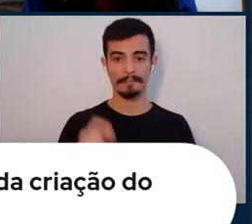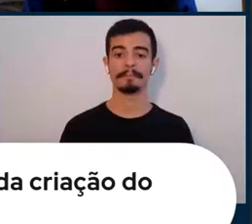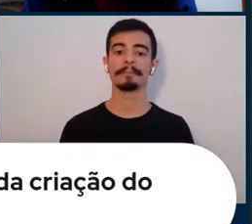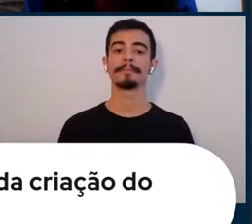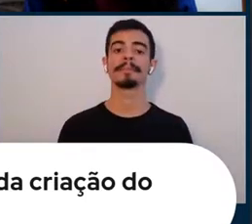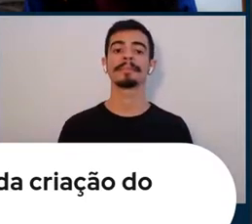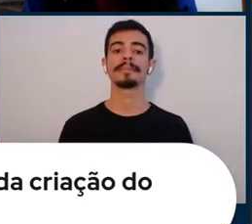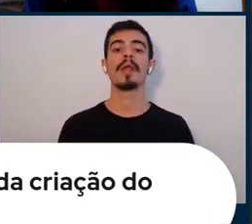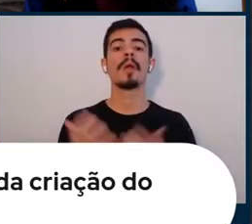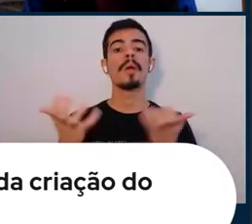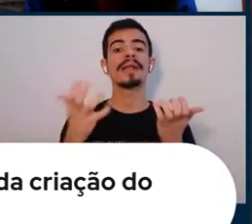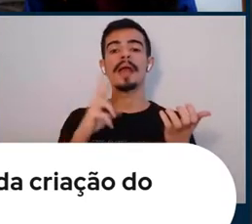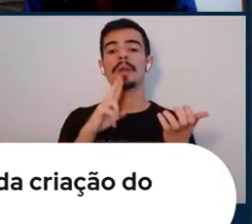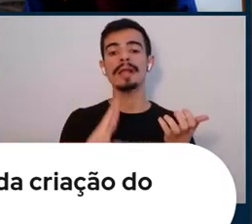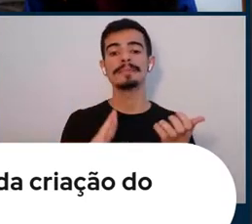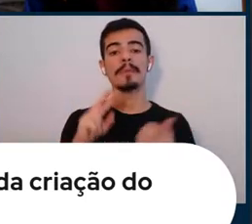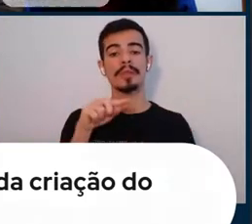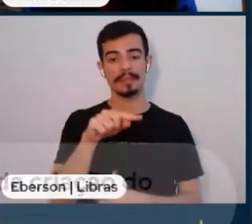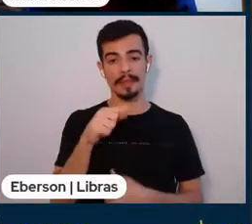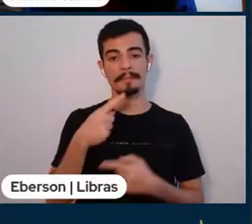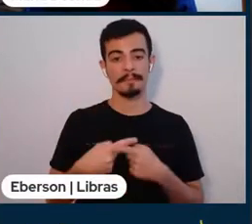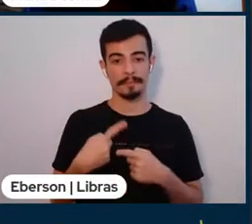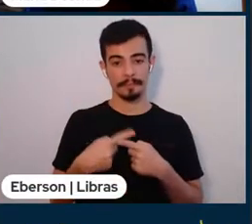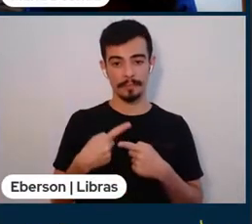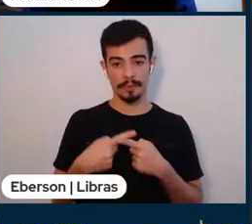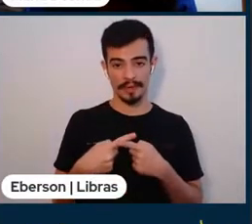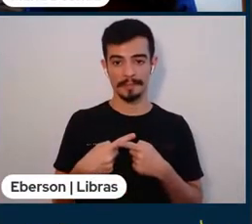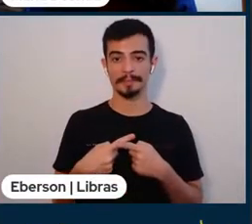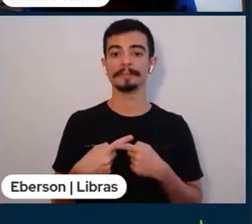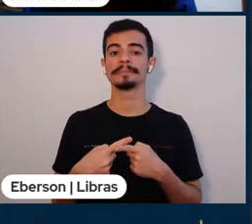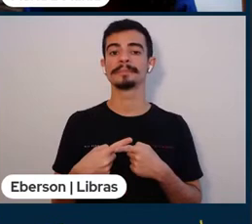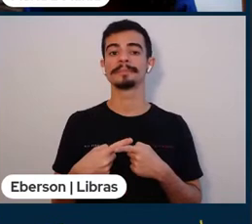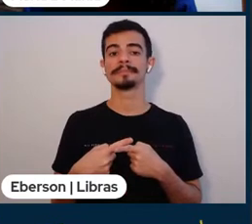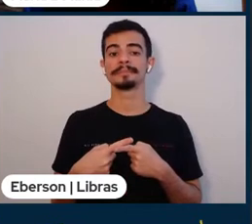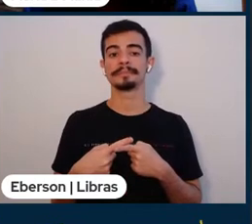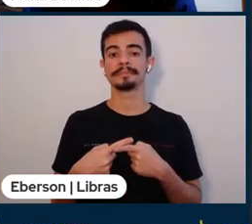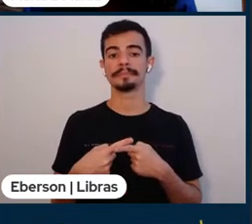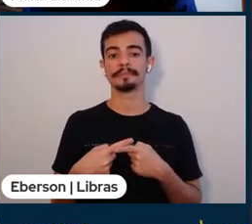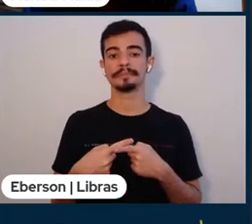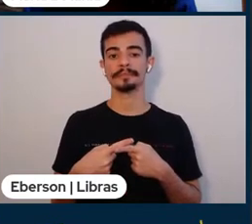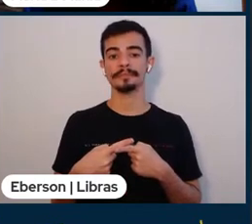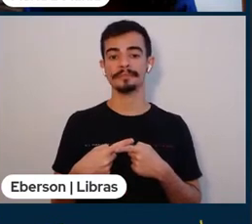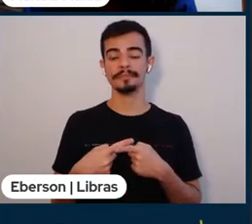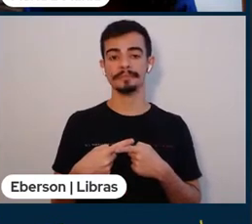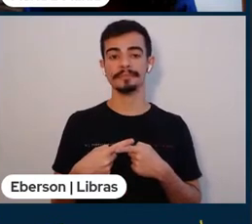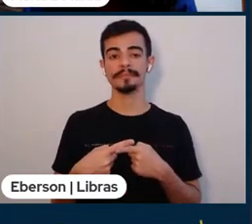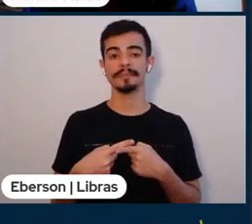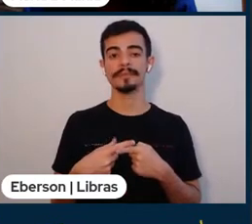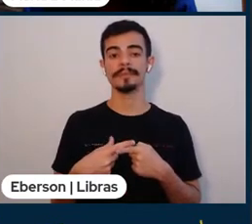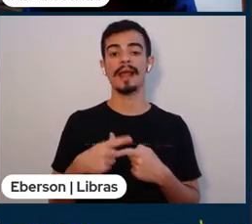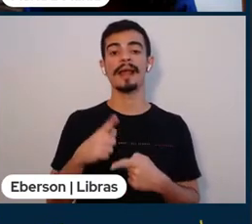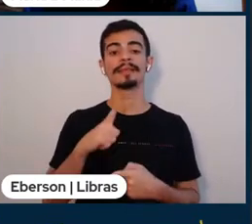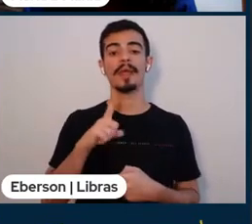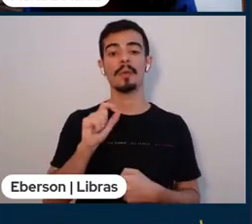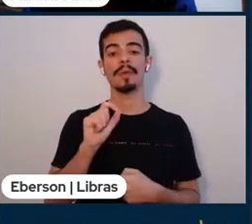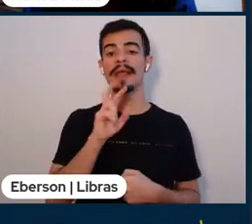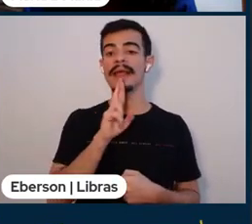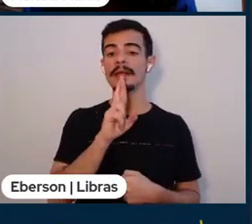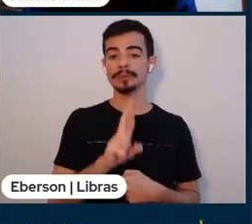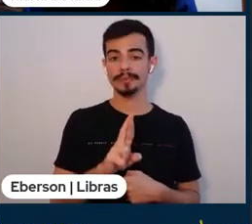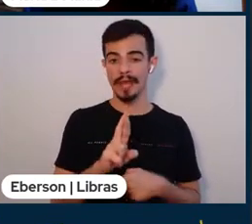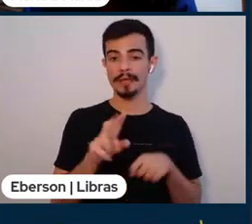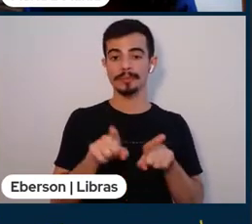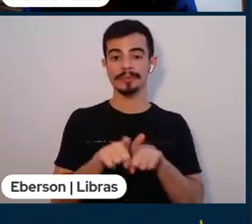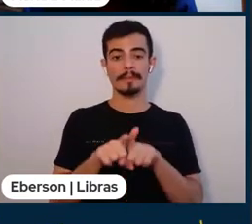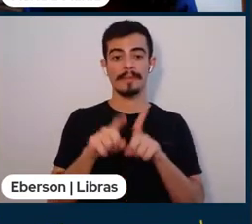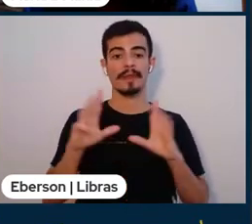isso porque eu acho que resultado e concisão, assim,